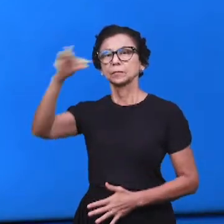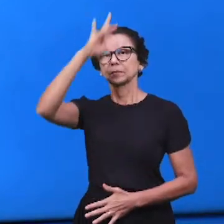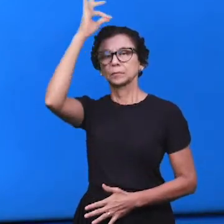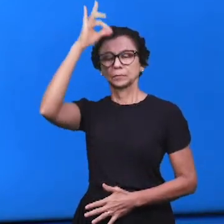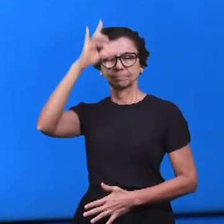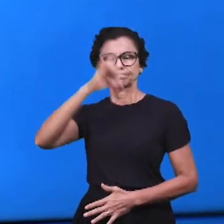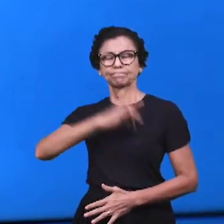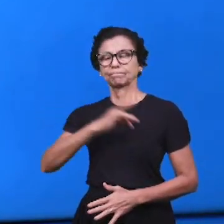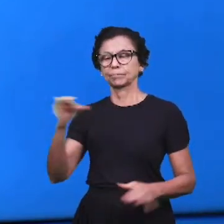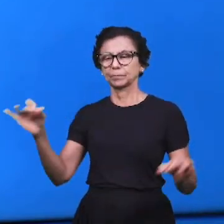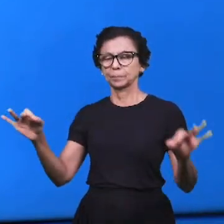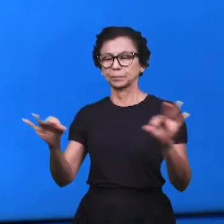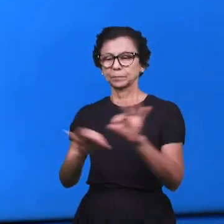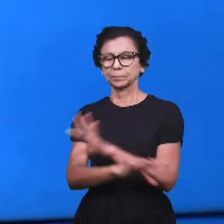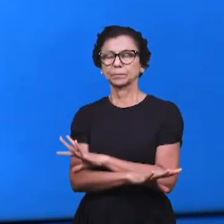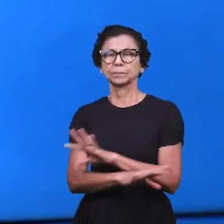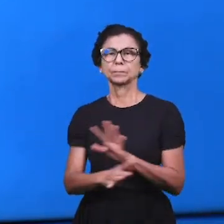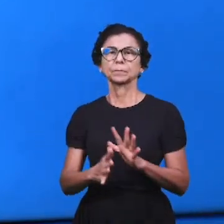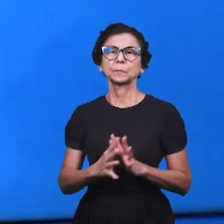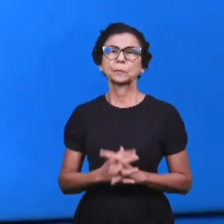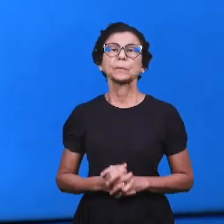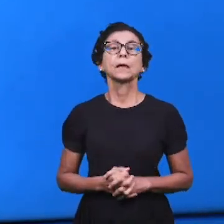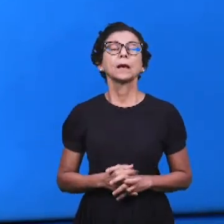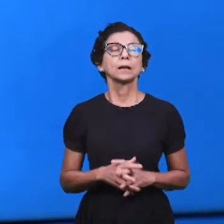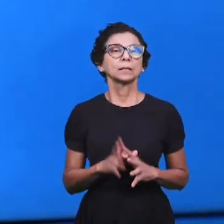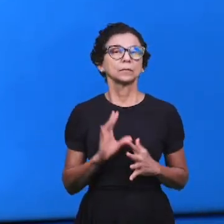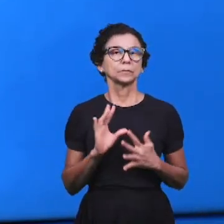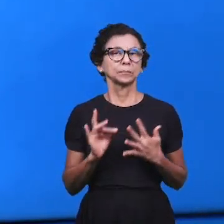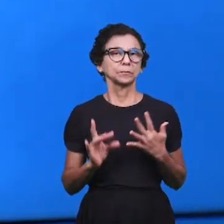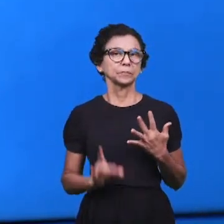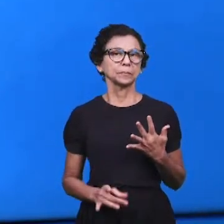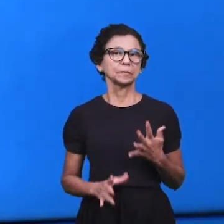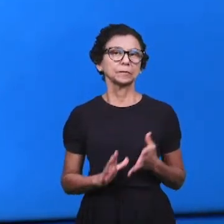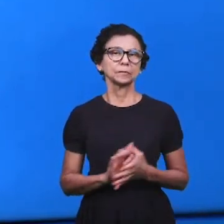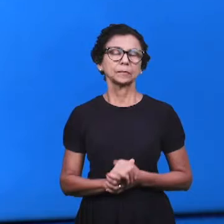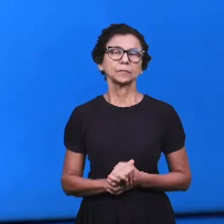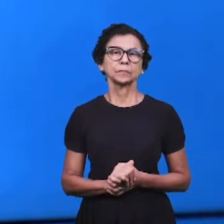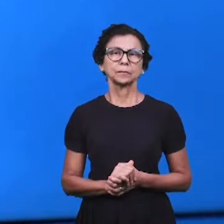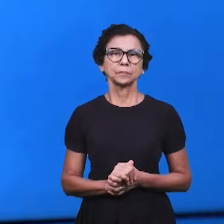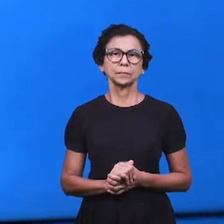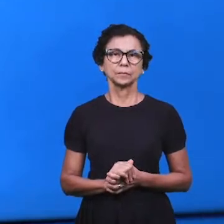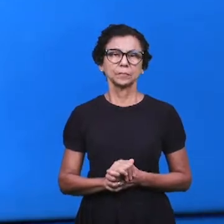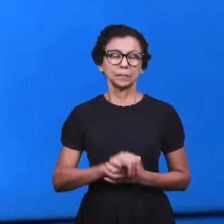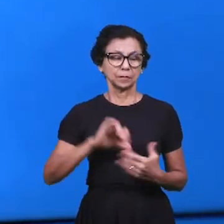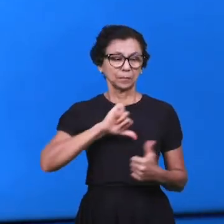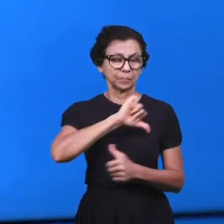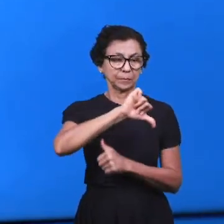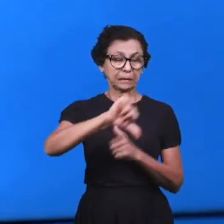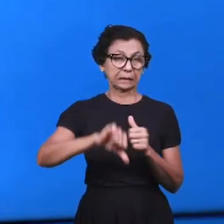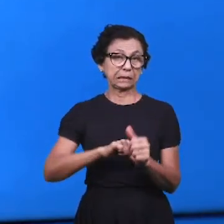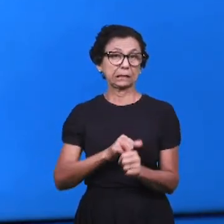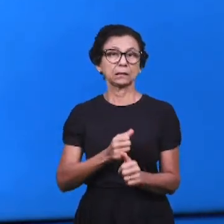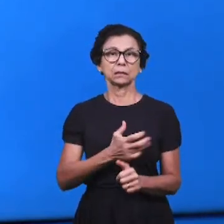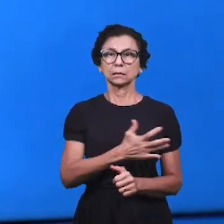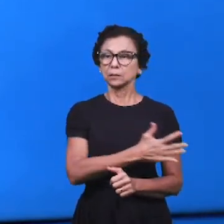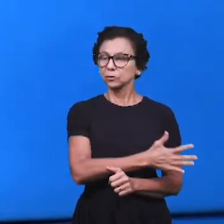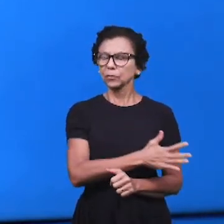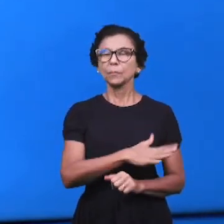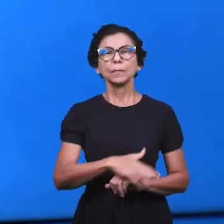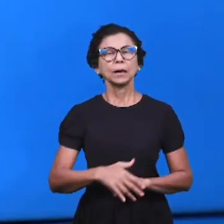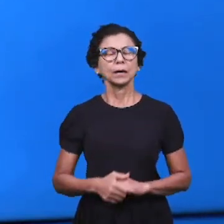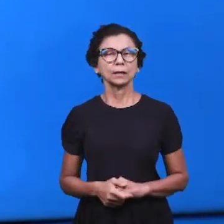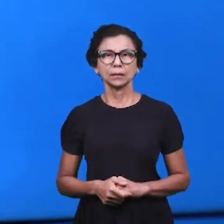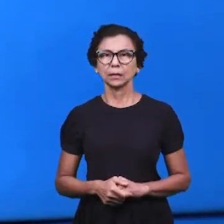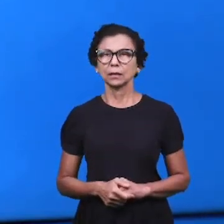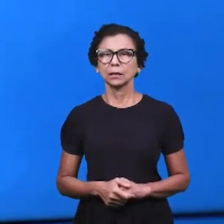está feito, né? Então, e o detalhe é a vida transformada, né? A vida é transformada e a pessoa já